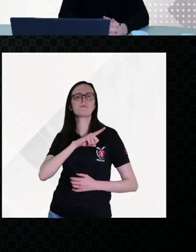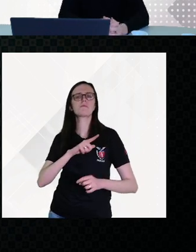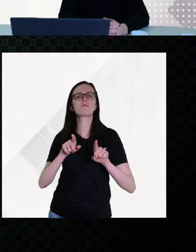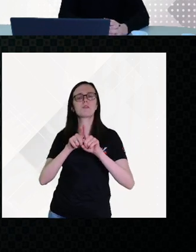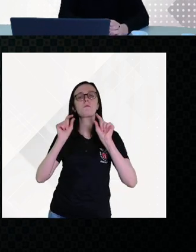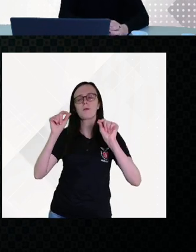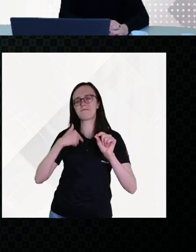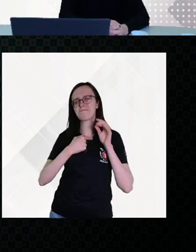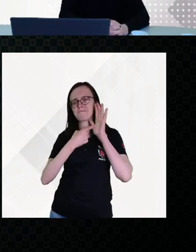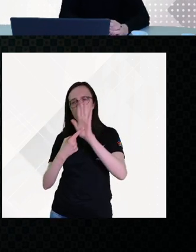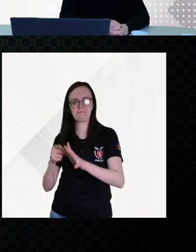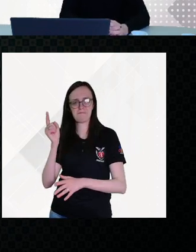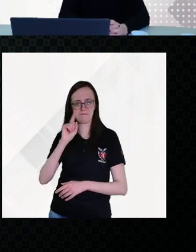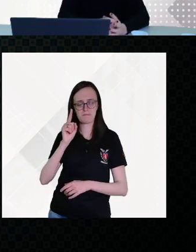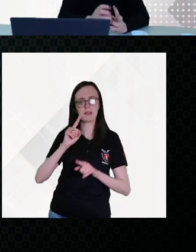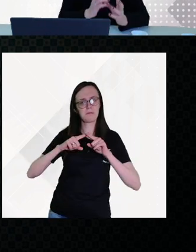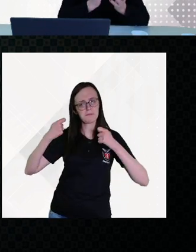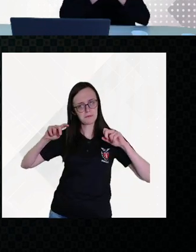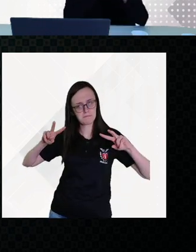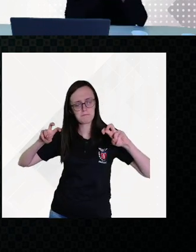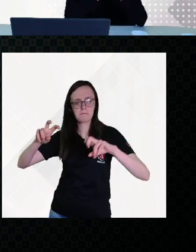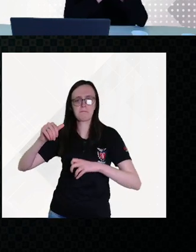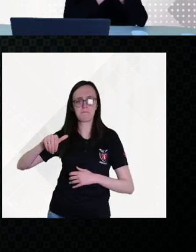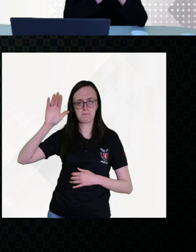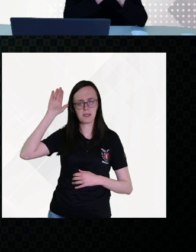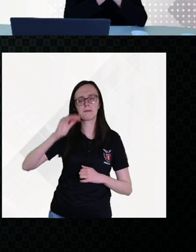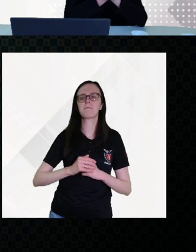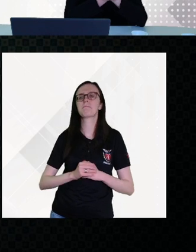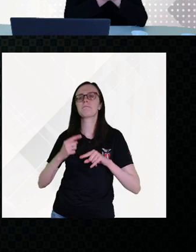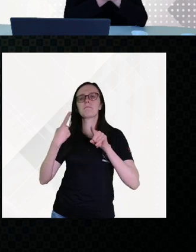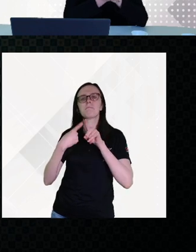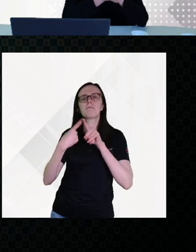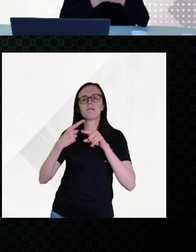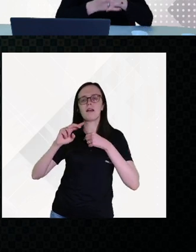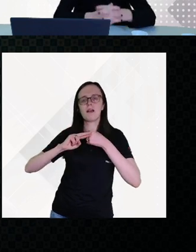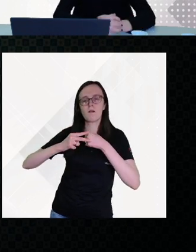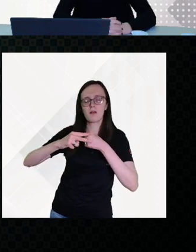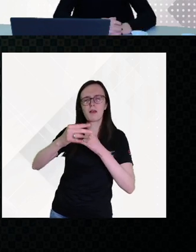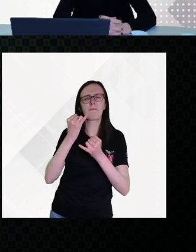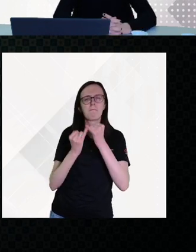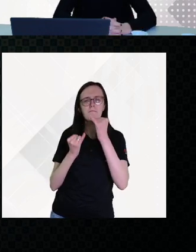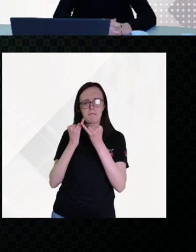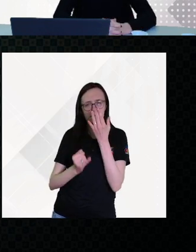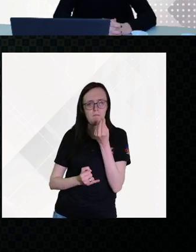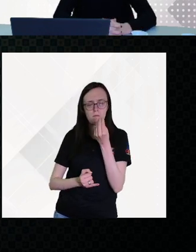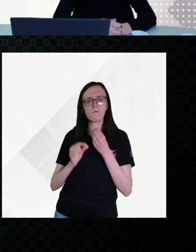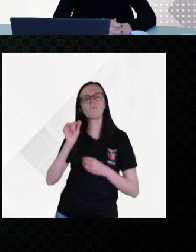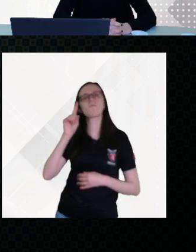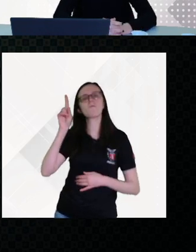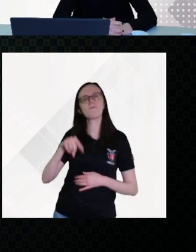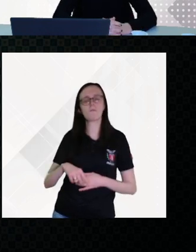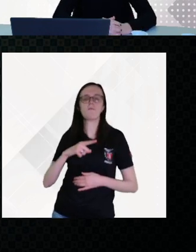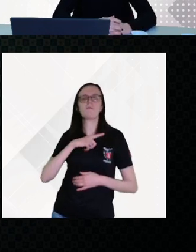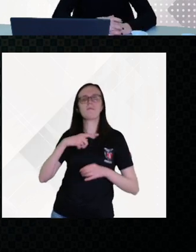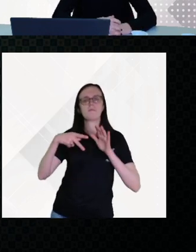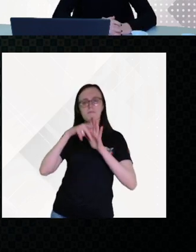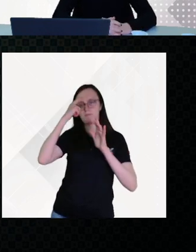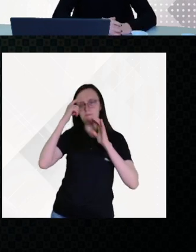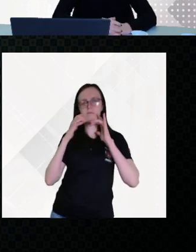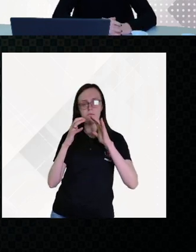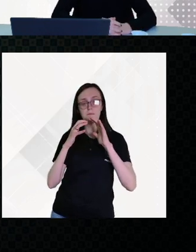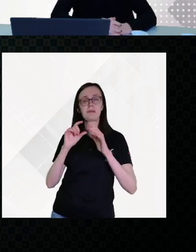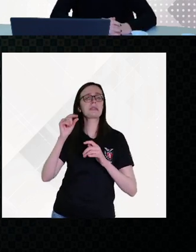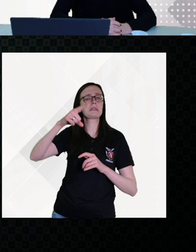que eu não trouxe aqui tanto para ser explorado, porque acaba que a sequela fica muito parecida com os traumatismos craniocefálicos. Então, quem trabalha